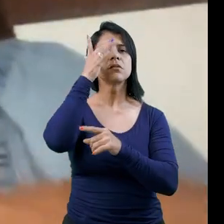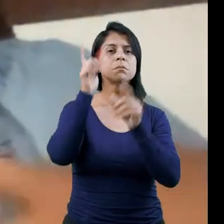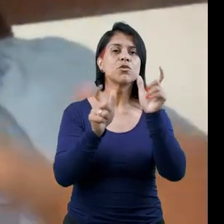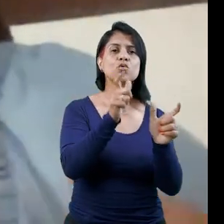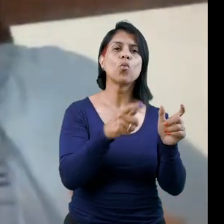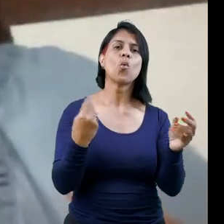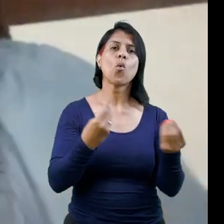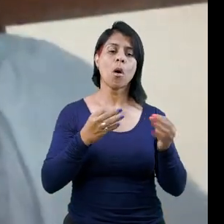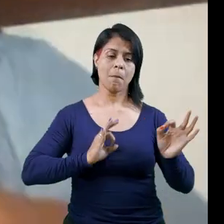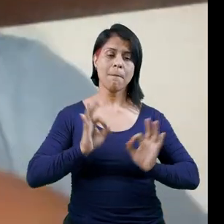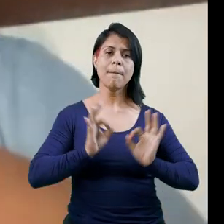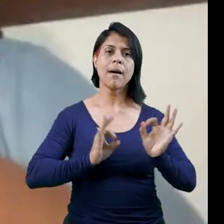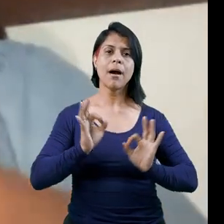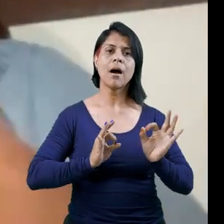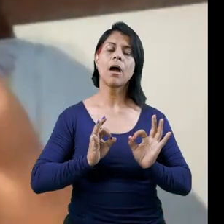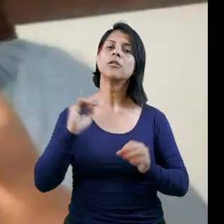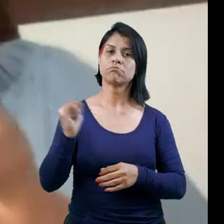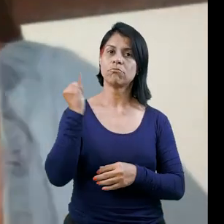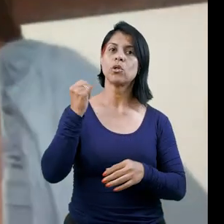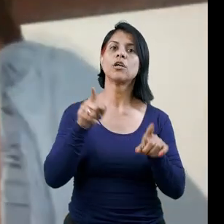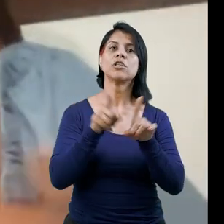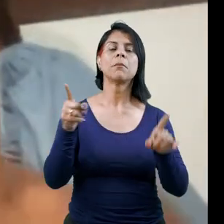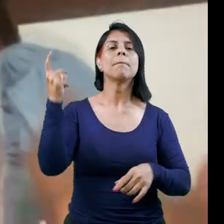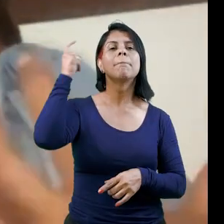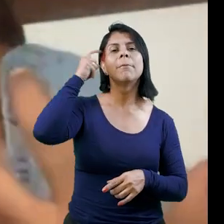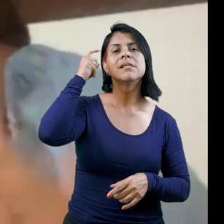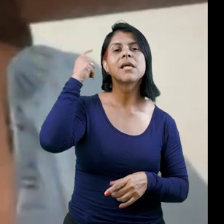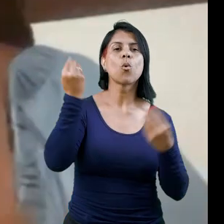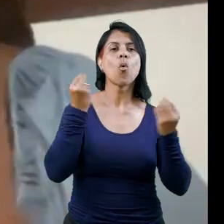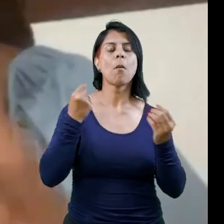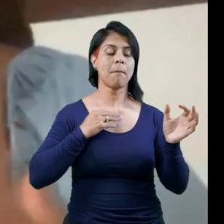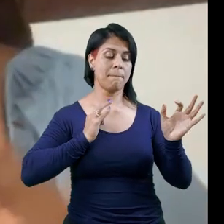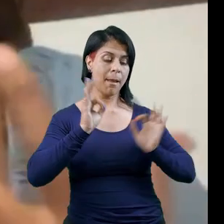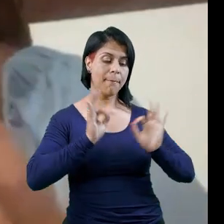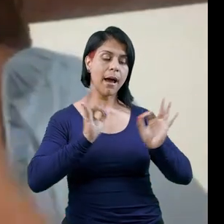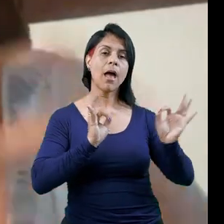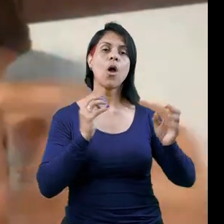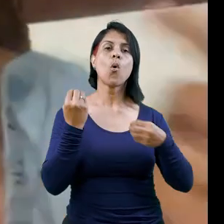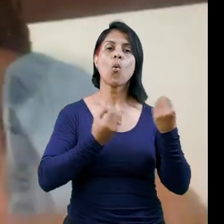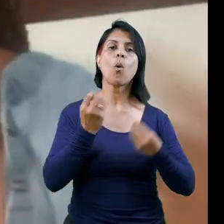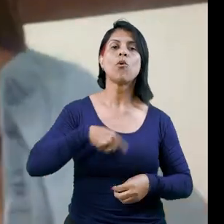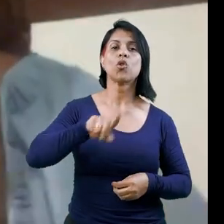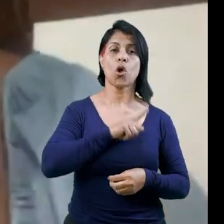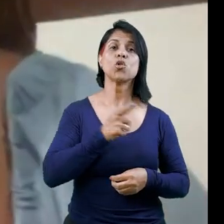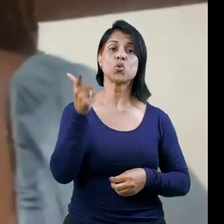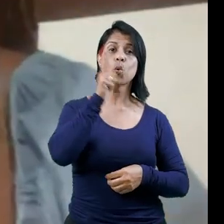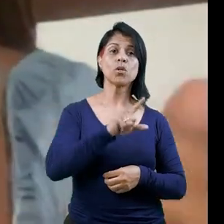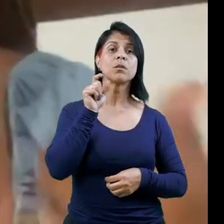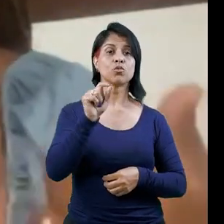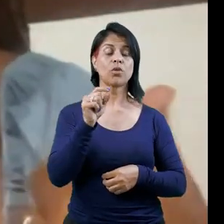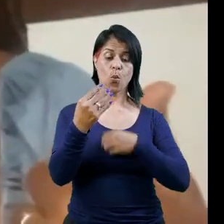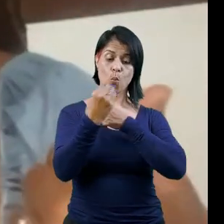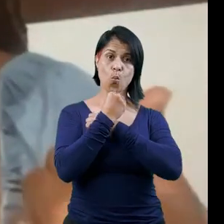se preparar. Acho que é importante pensar sobre o preparo, sobre como a gente consegue cuidar